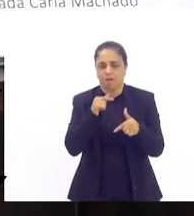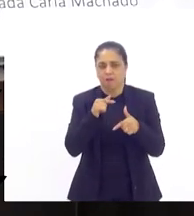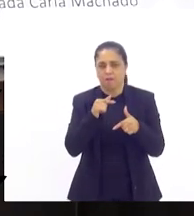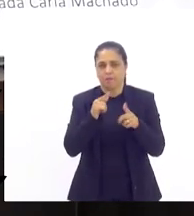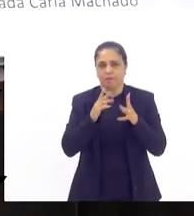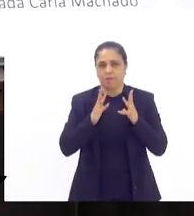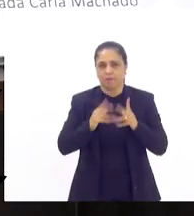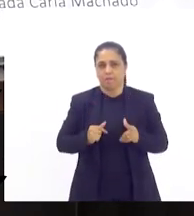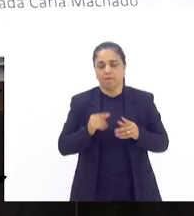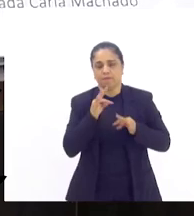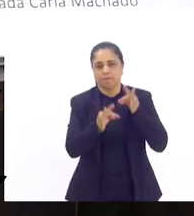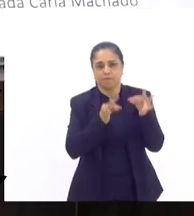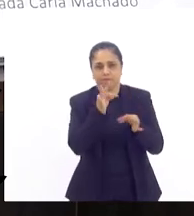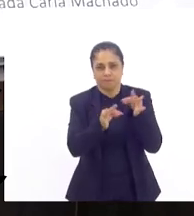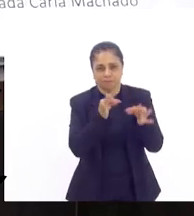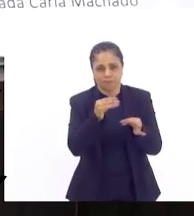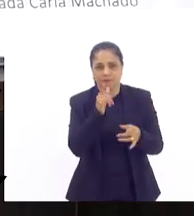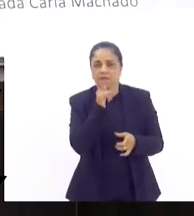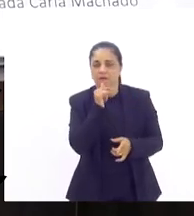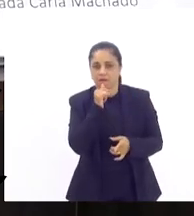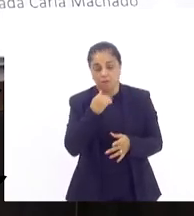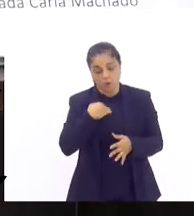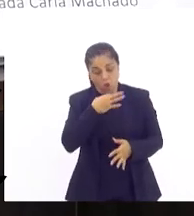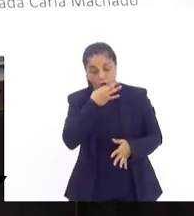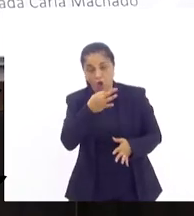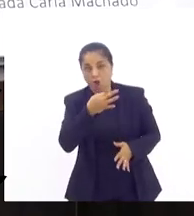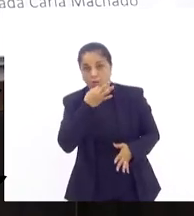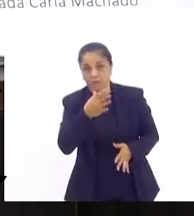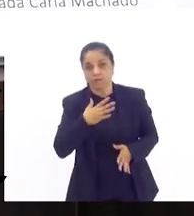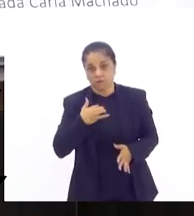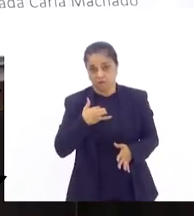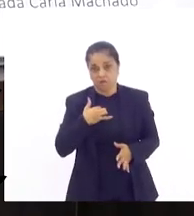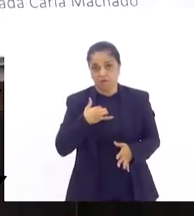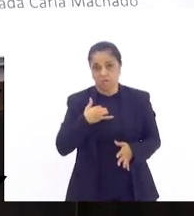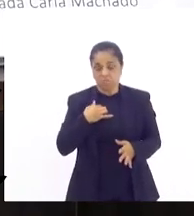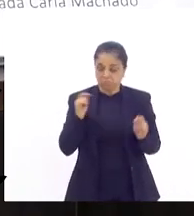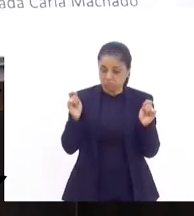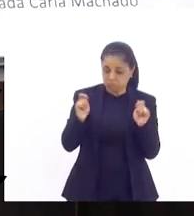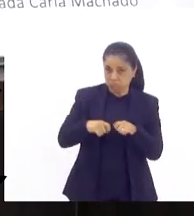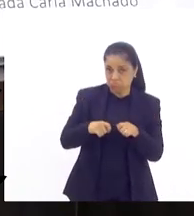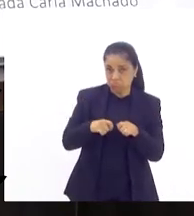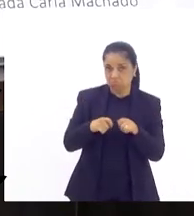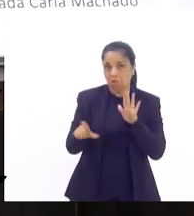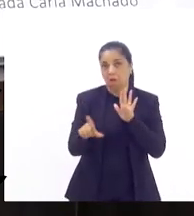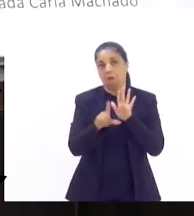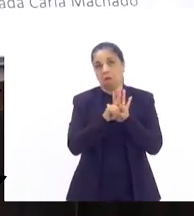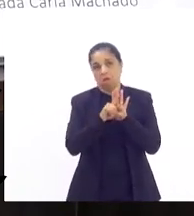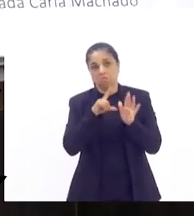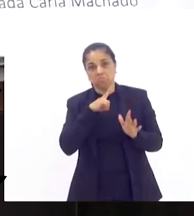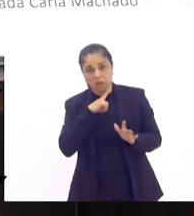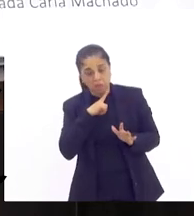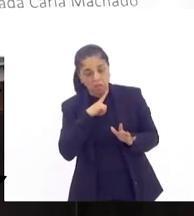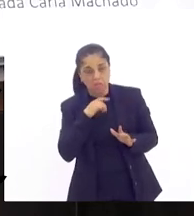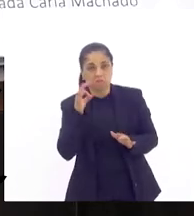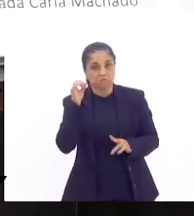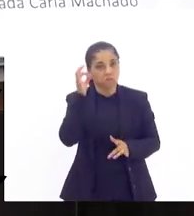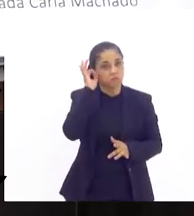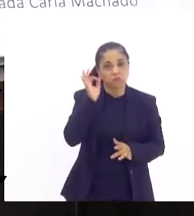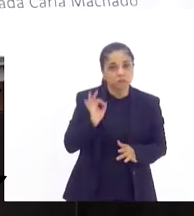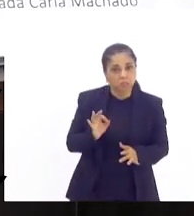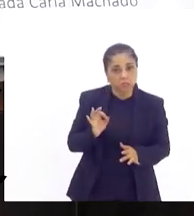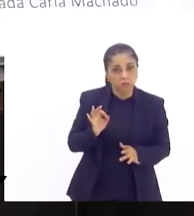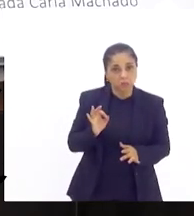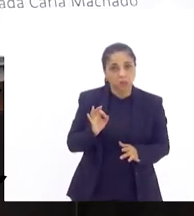deve-se, opinião minha, se for possível, se houver legalidade, porque eu não entendo disso, é rever